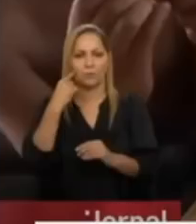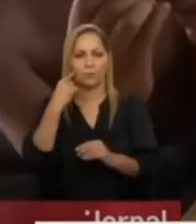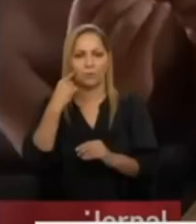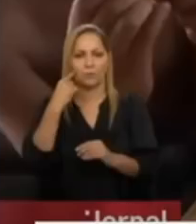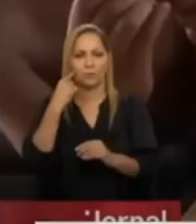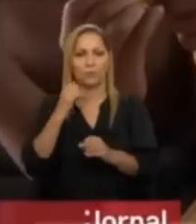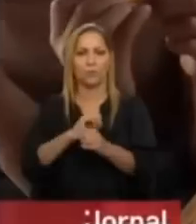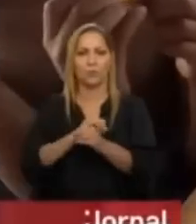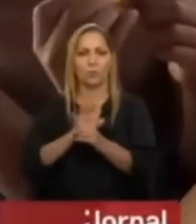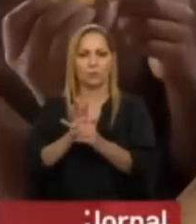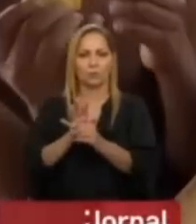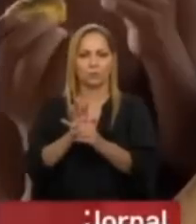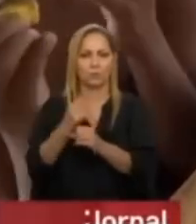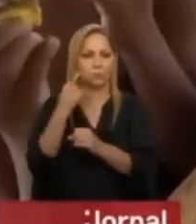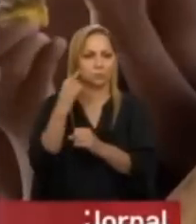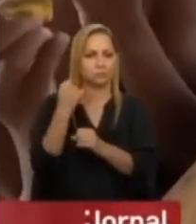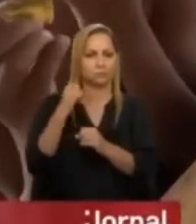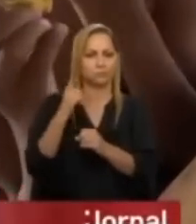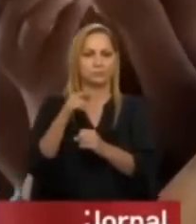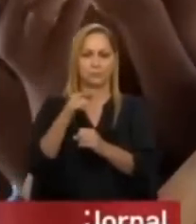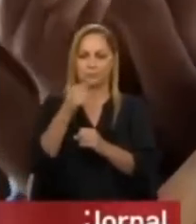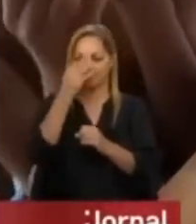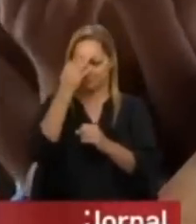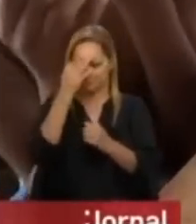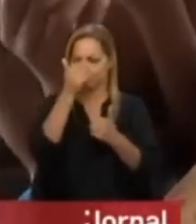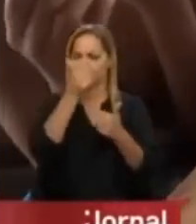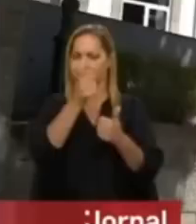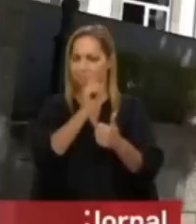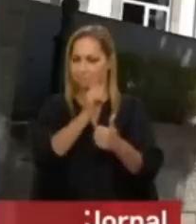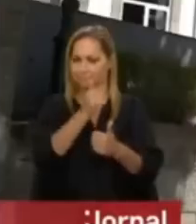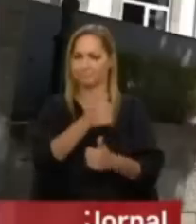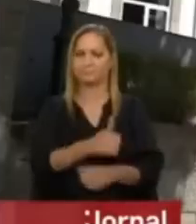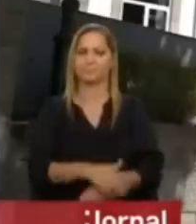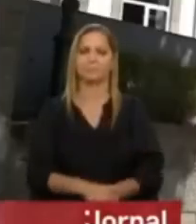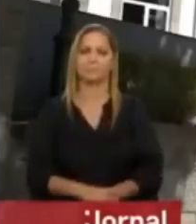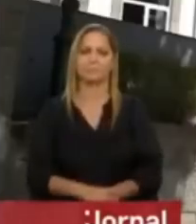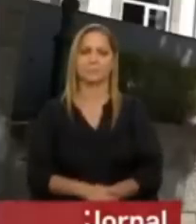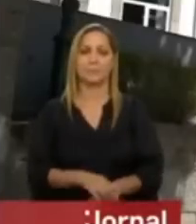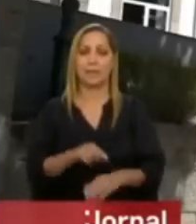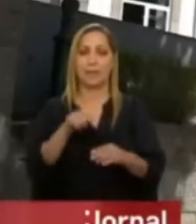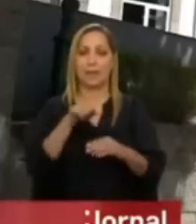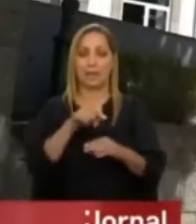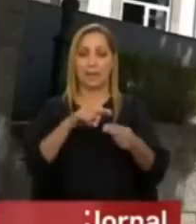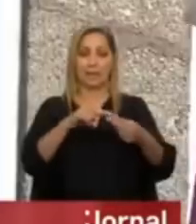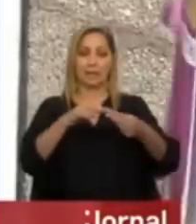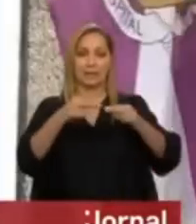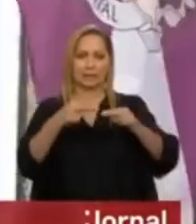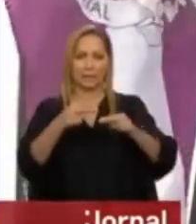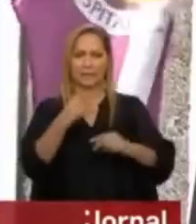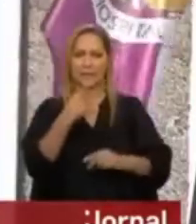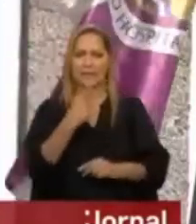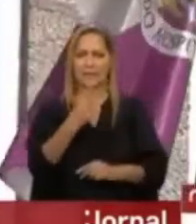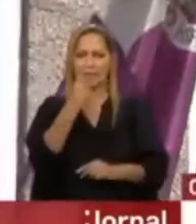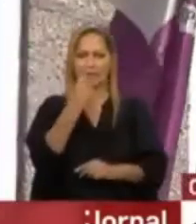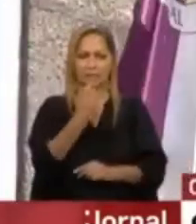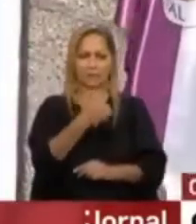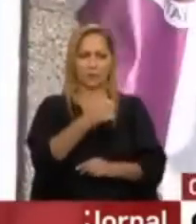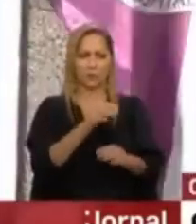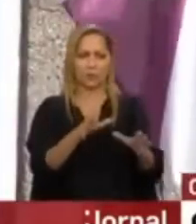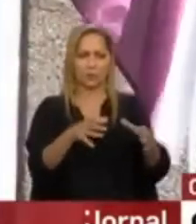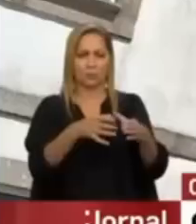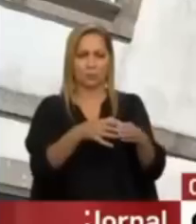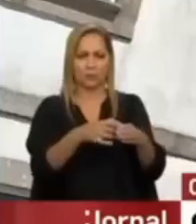Não vou discordar. That is very wise. This is very wise. É na autarquia que se acumulam queixas contra a